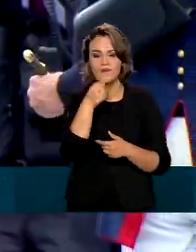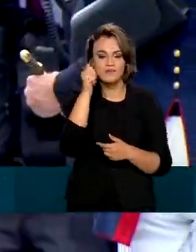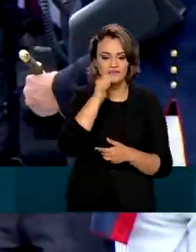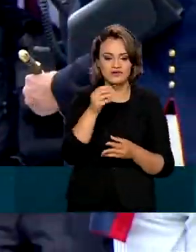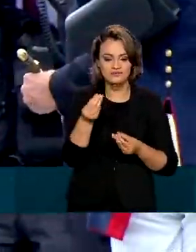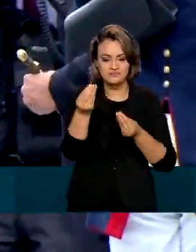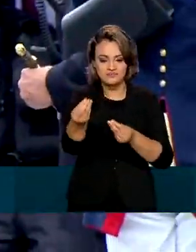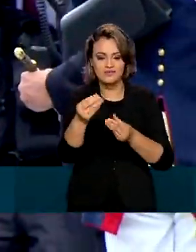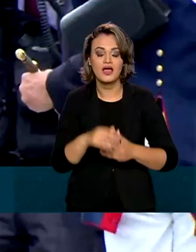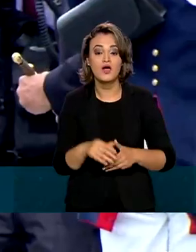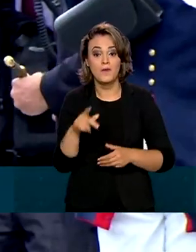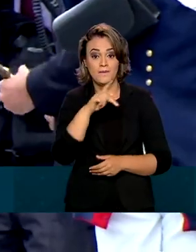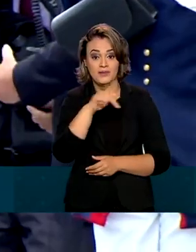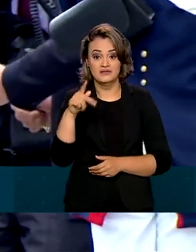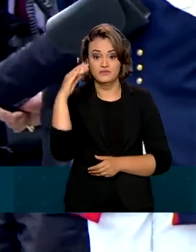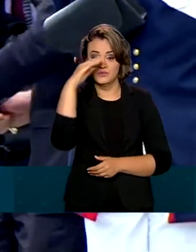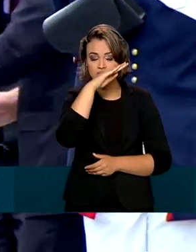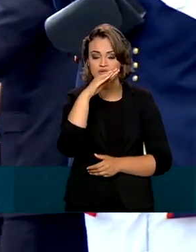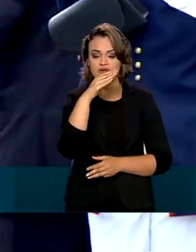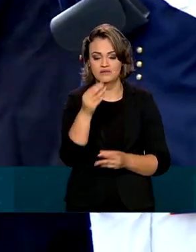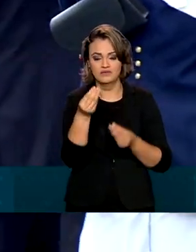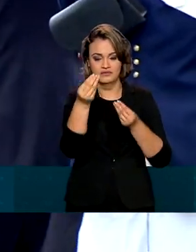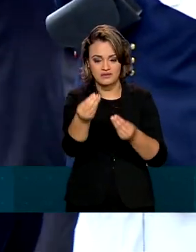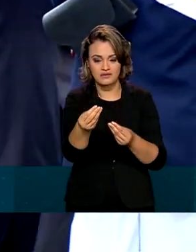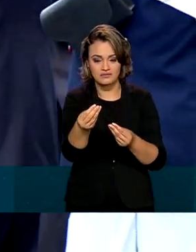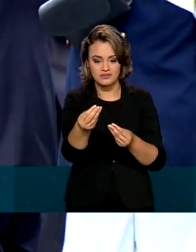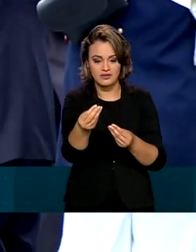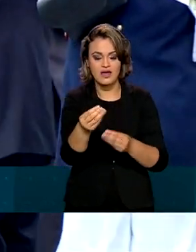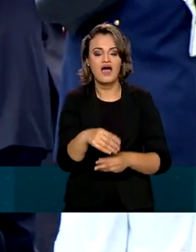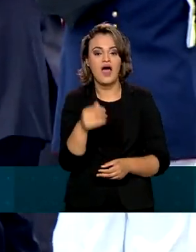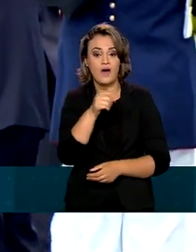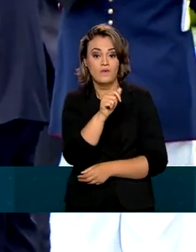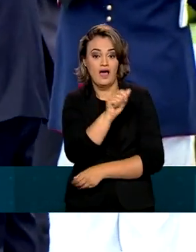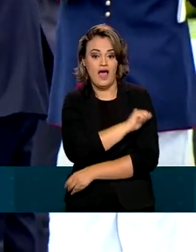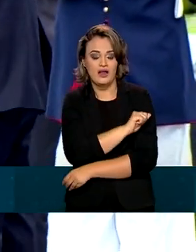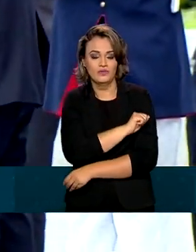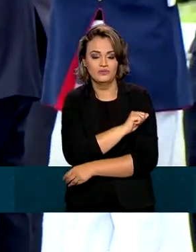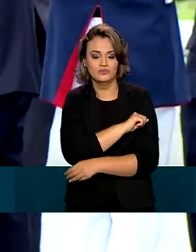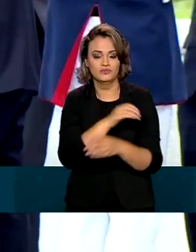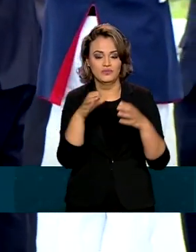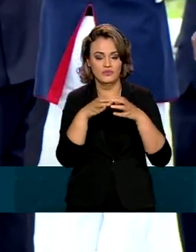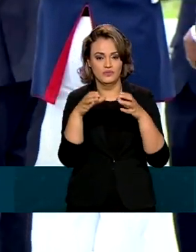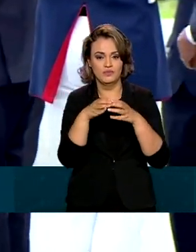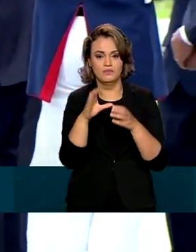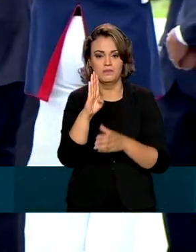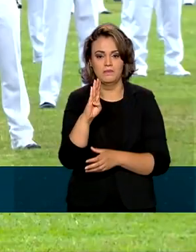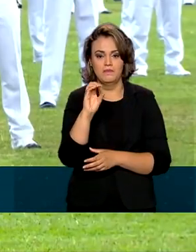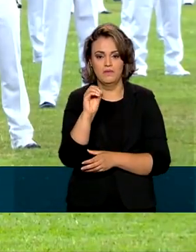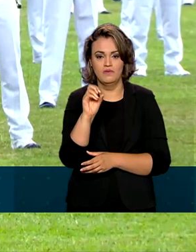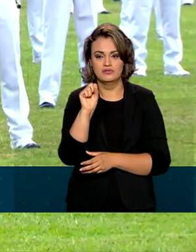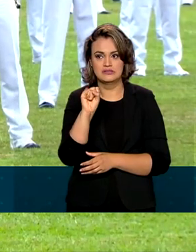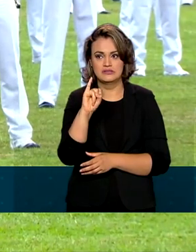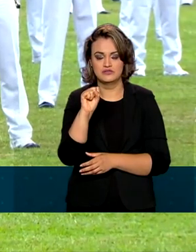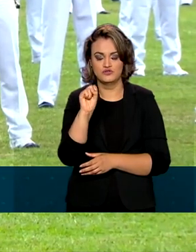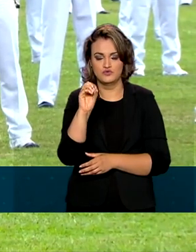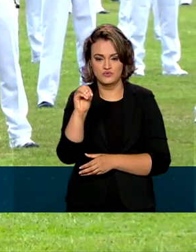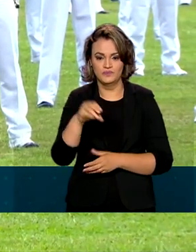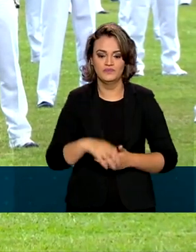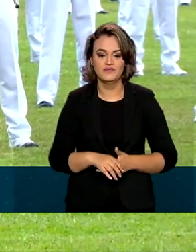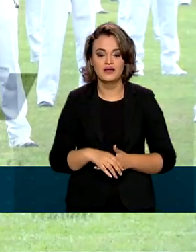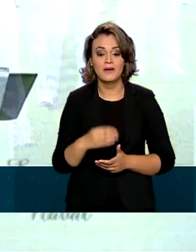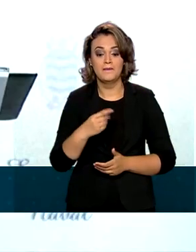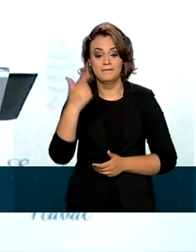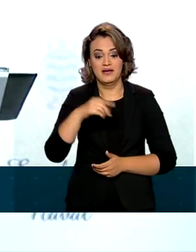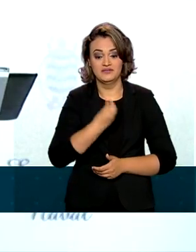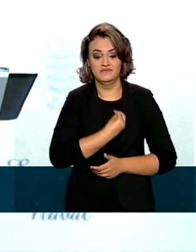o presidente Jair bolsonaro entregou o símbolo a um dos alunos da turma Almirante bosísio o evento também